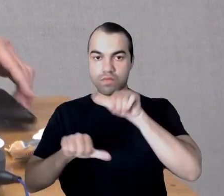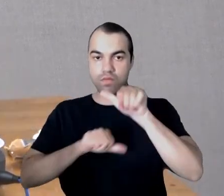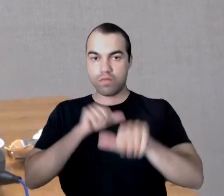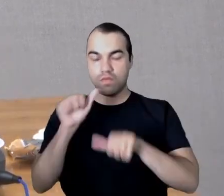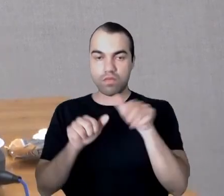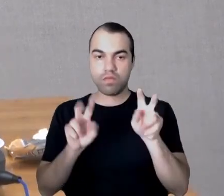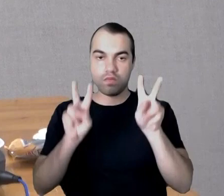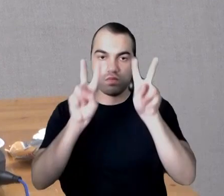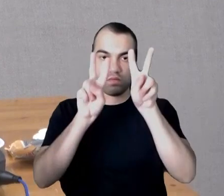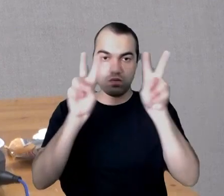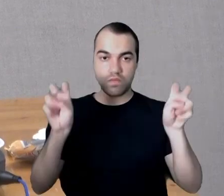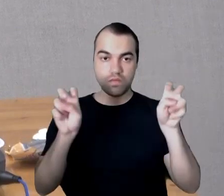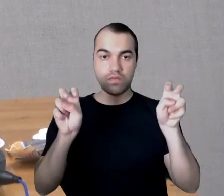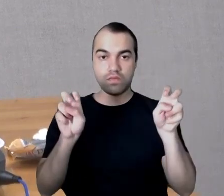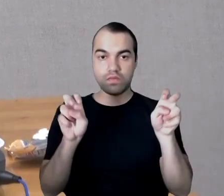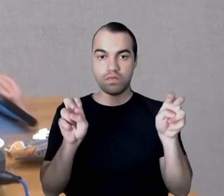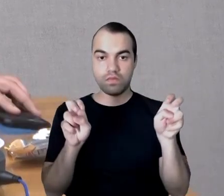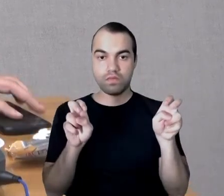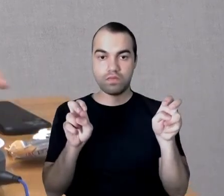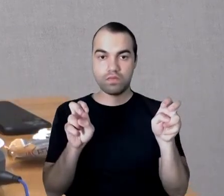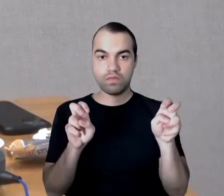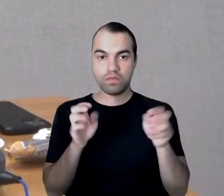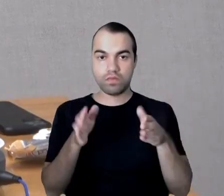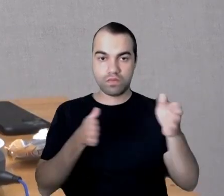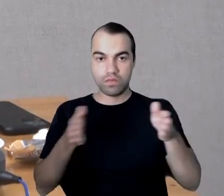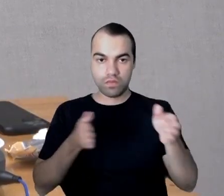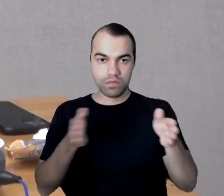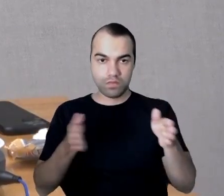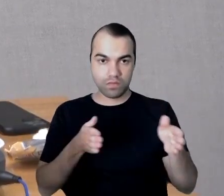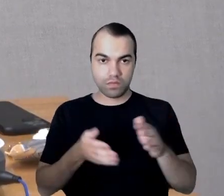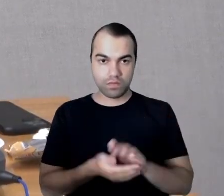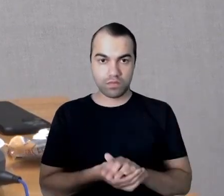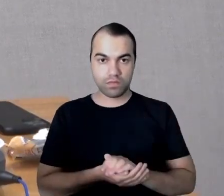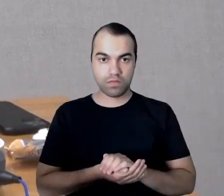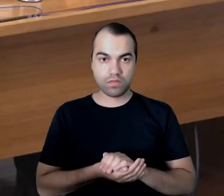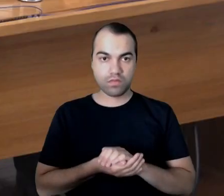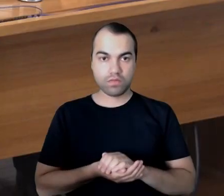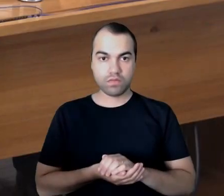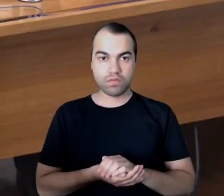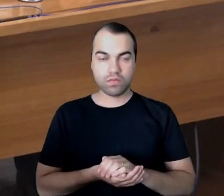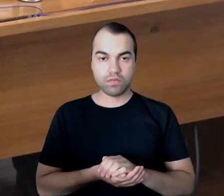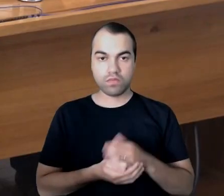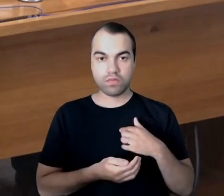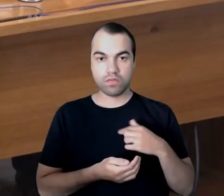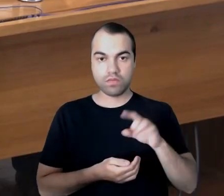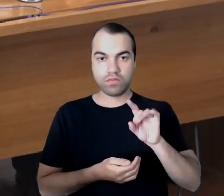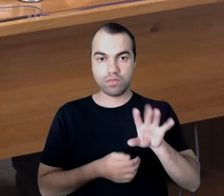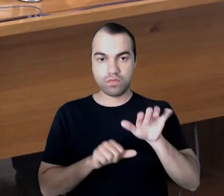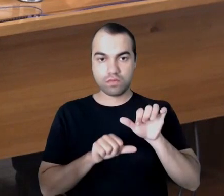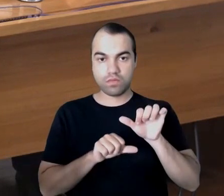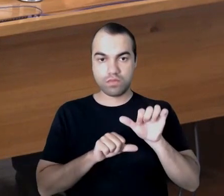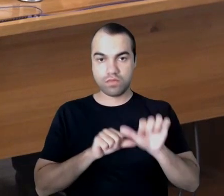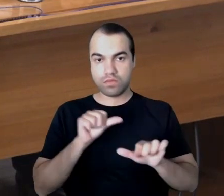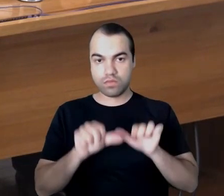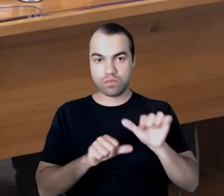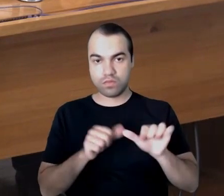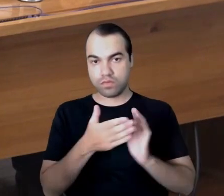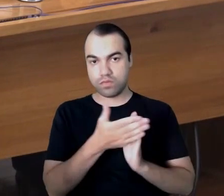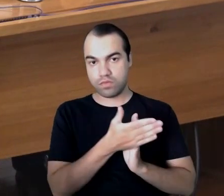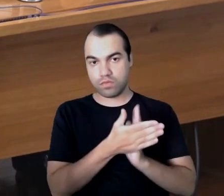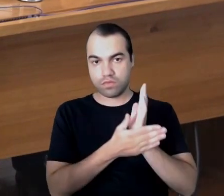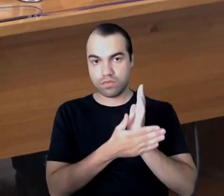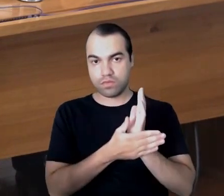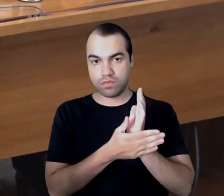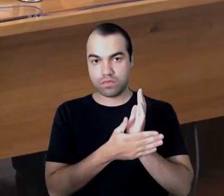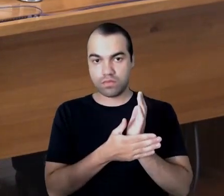do prazo Eu só mudei a palavra aprovação da Lei pela